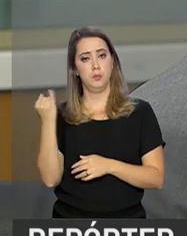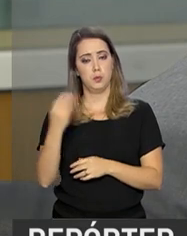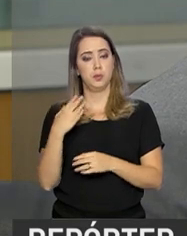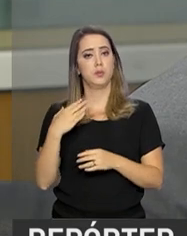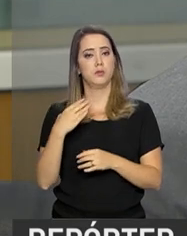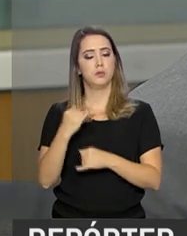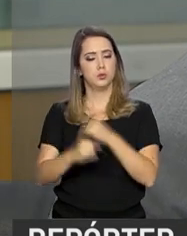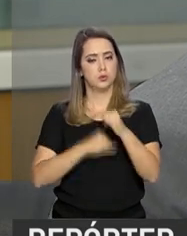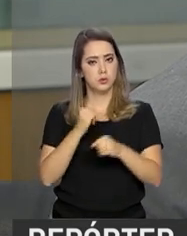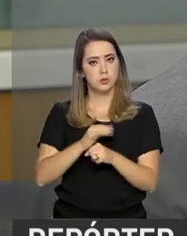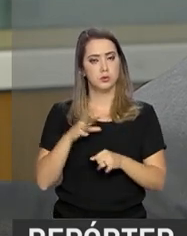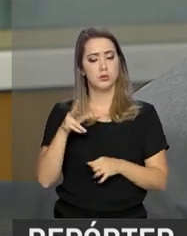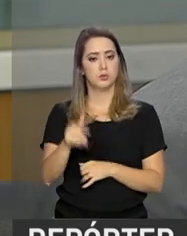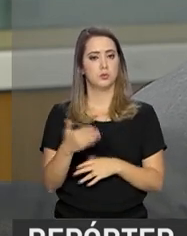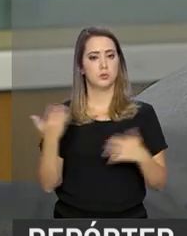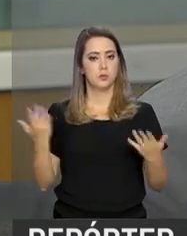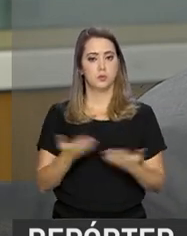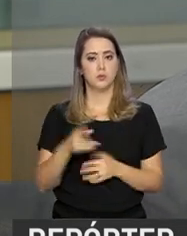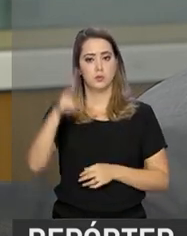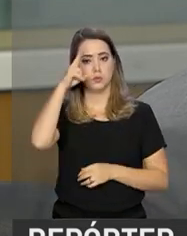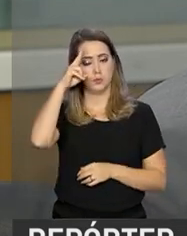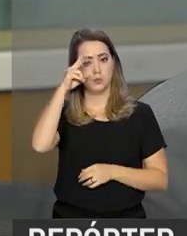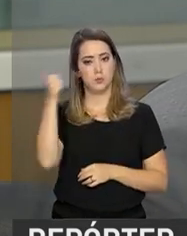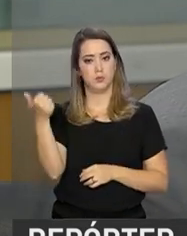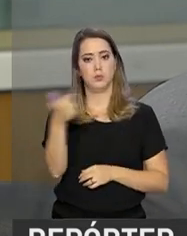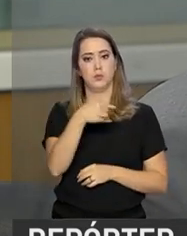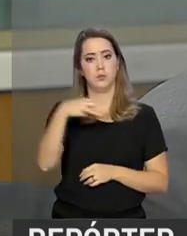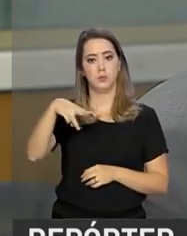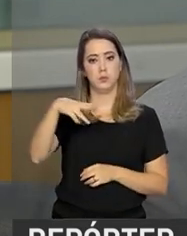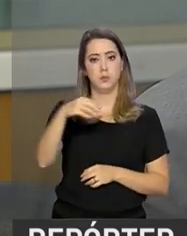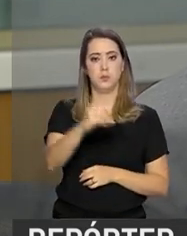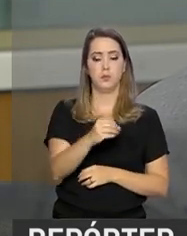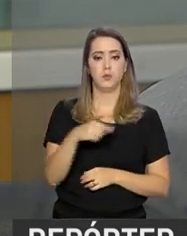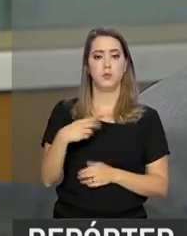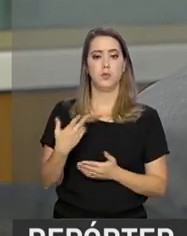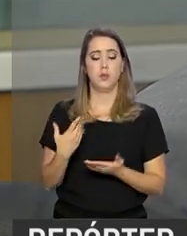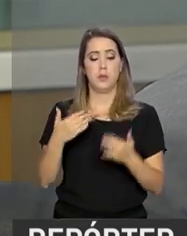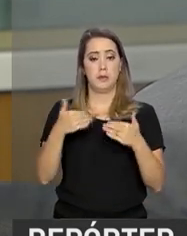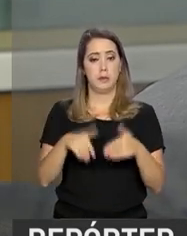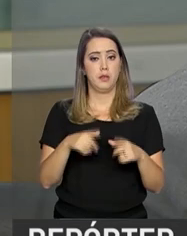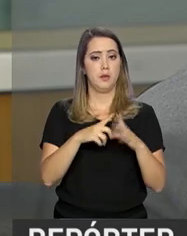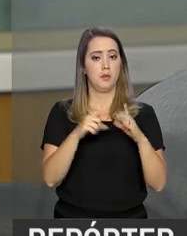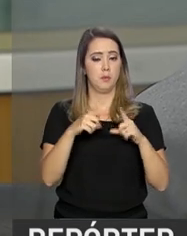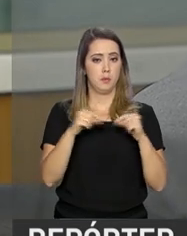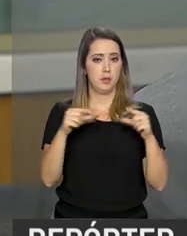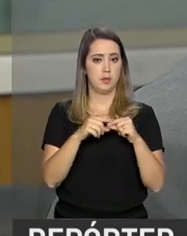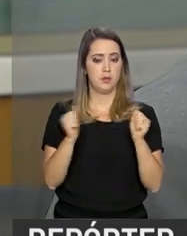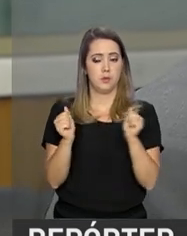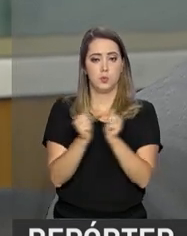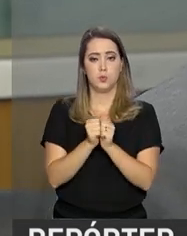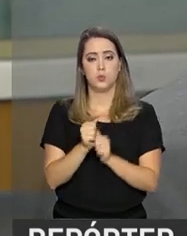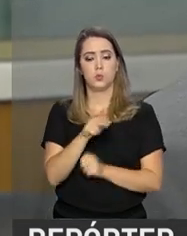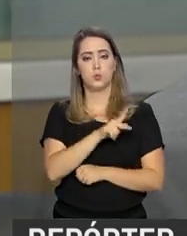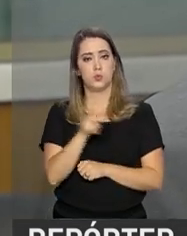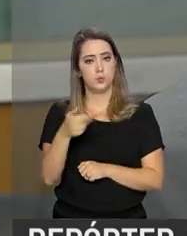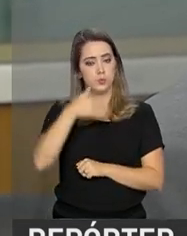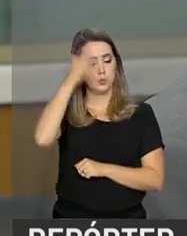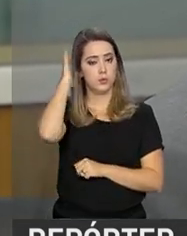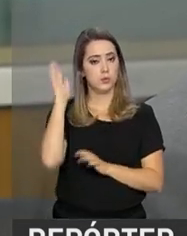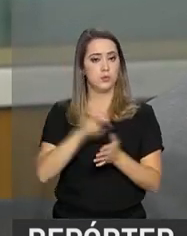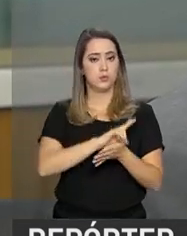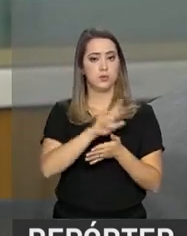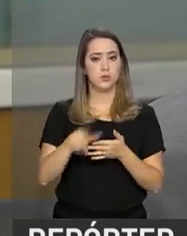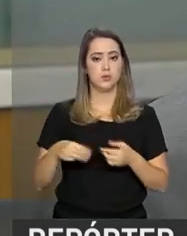onde nesta segunda feira 12 de março aqui em brasília com a presença do presidente ter diversos ministros